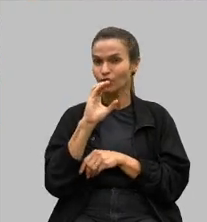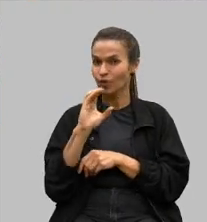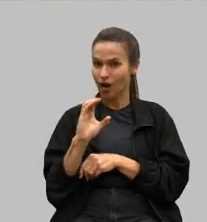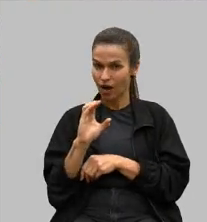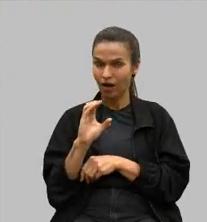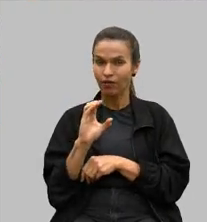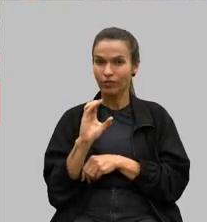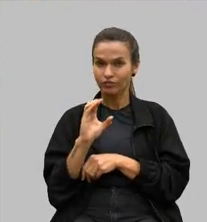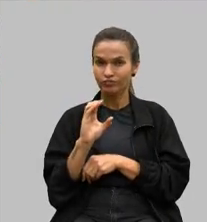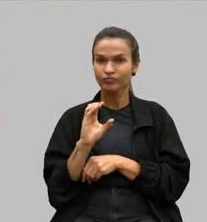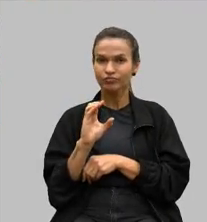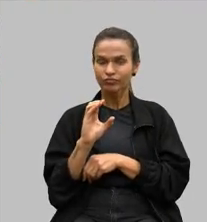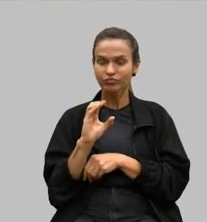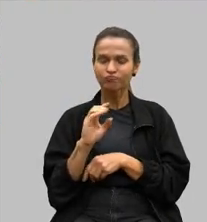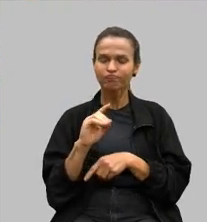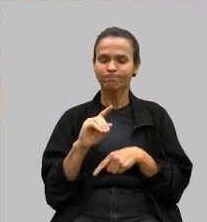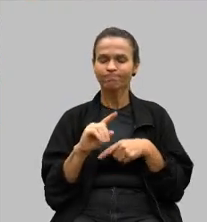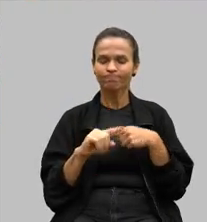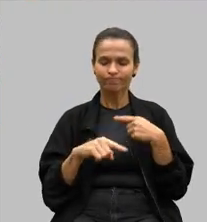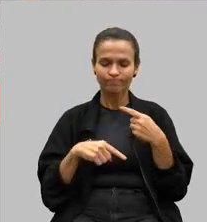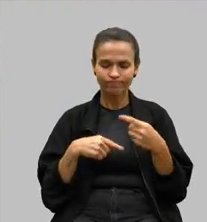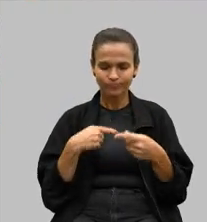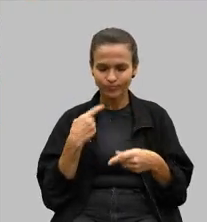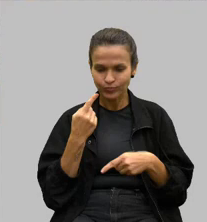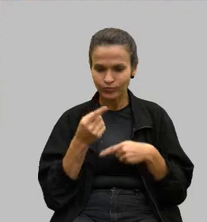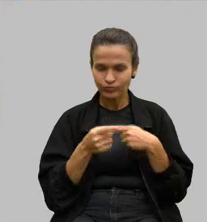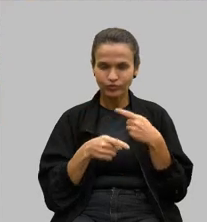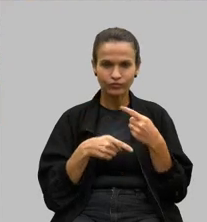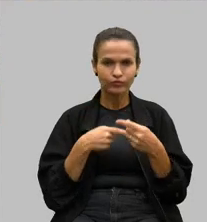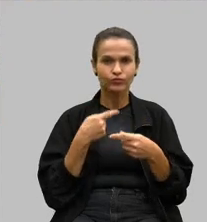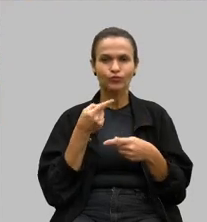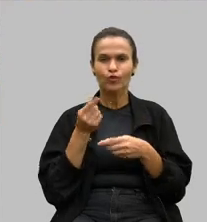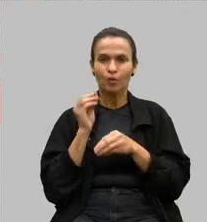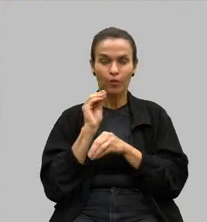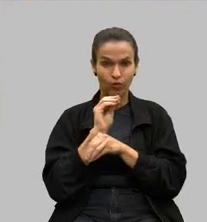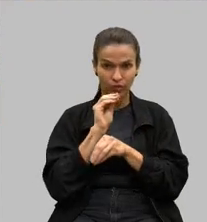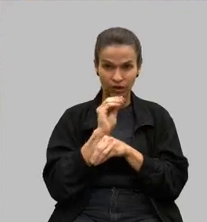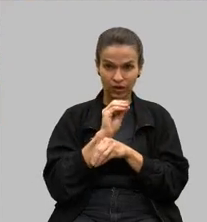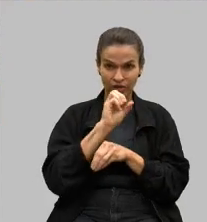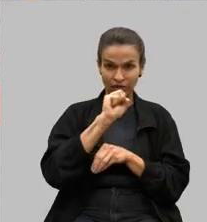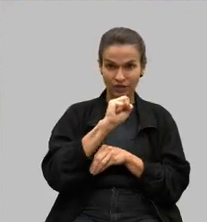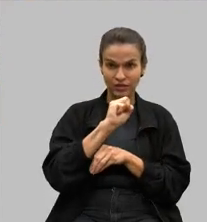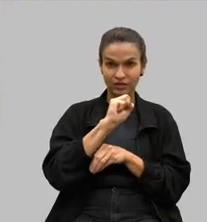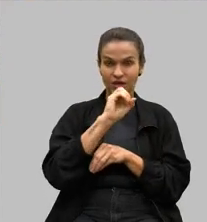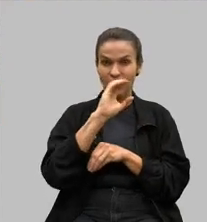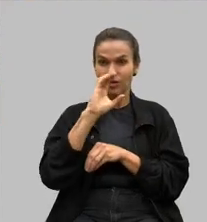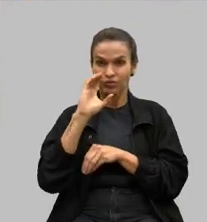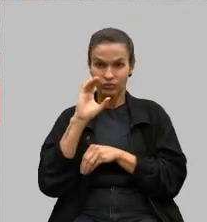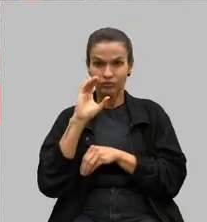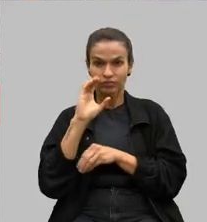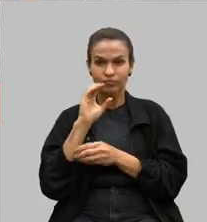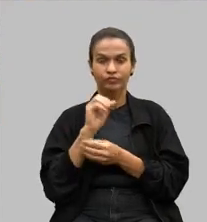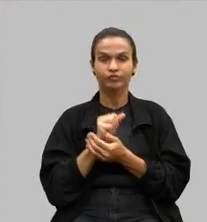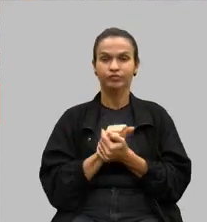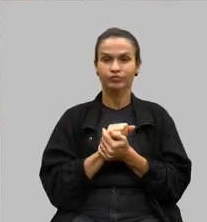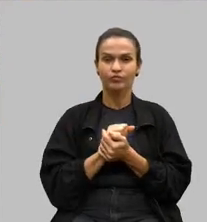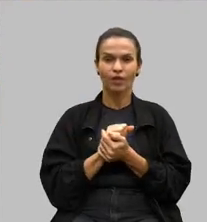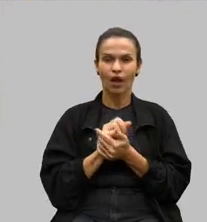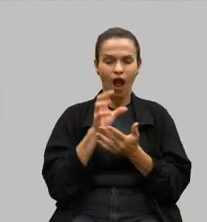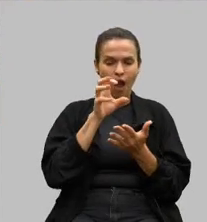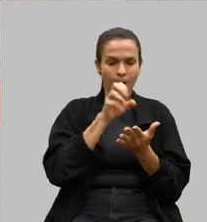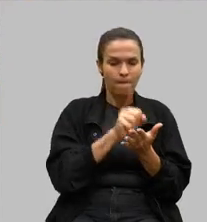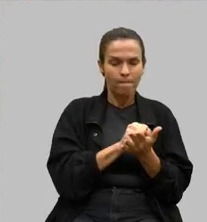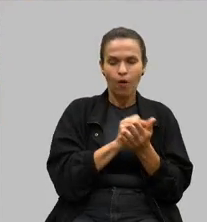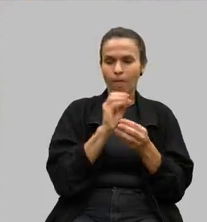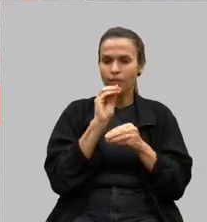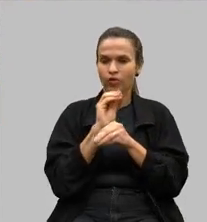que a enrolação para se pautar o tombamento da Serra do Curral que o tombamento não era a vota só